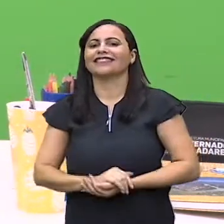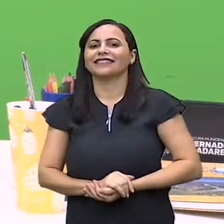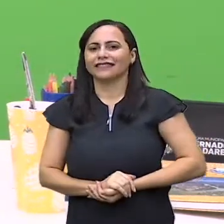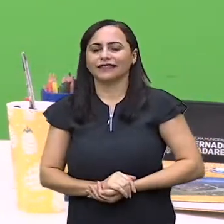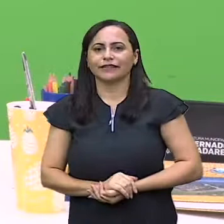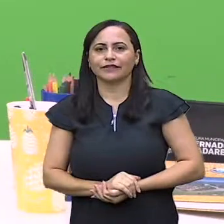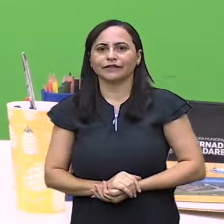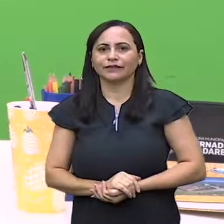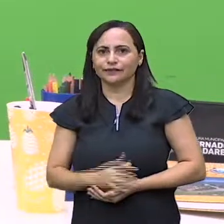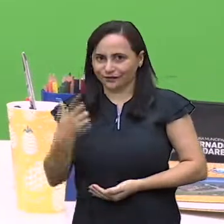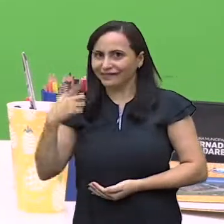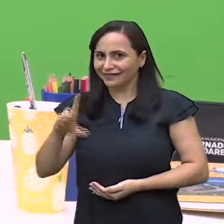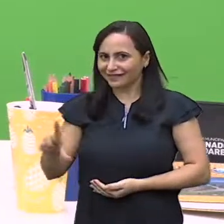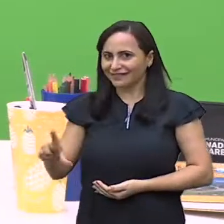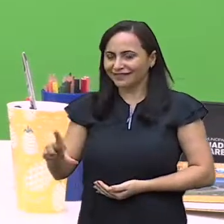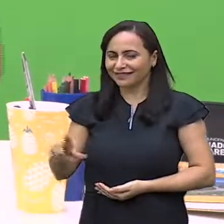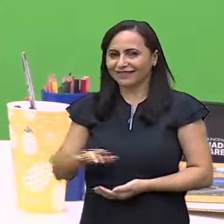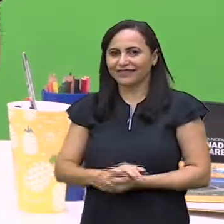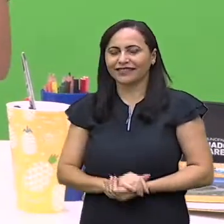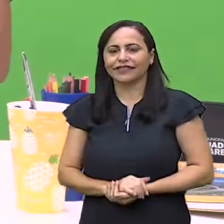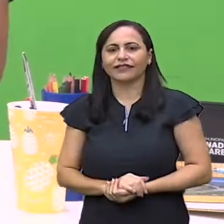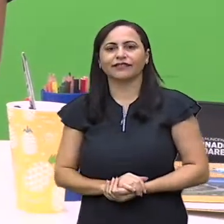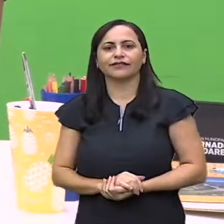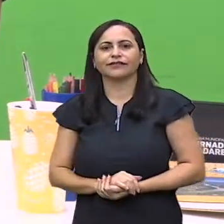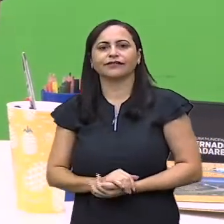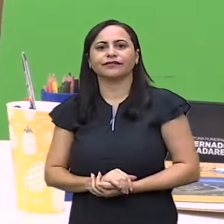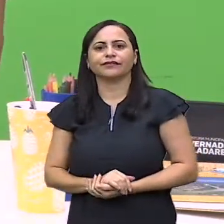Parabéns! Vamos de novo? Vamos.